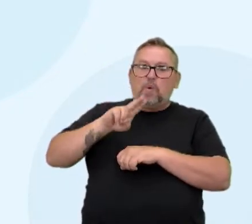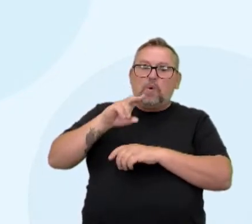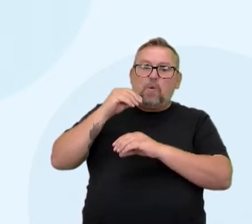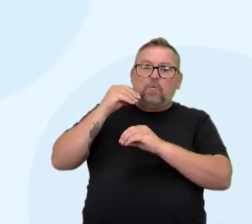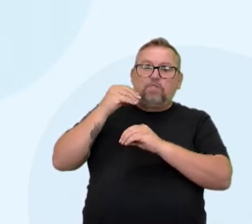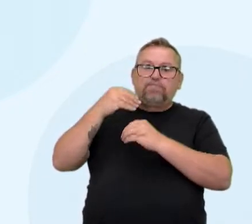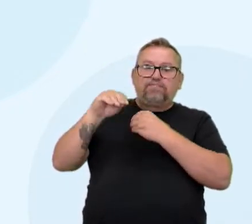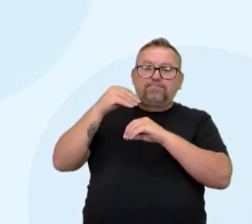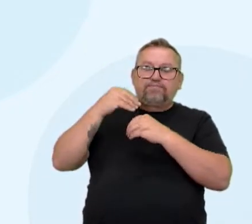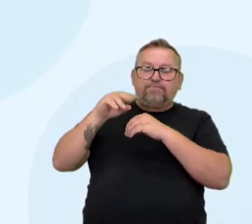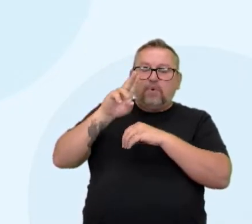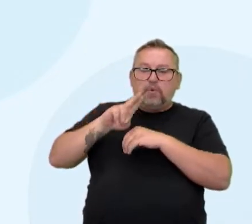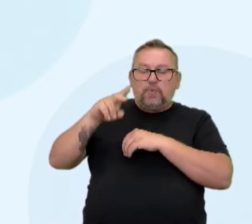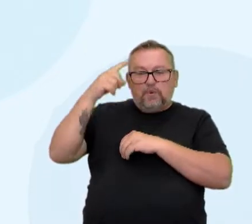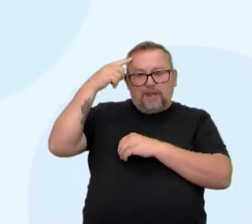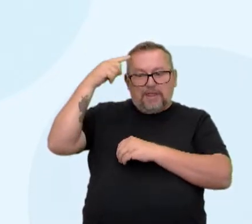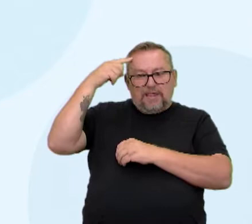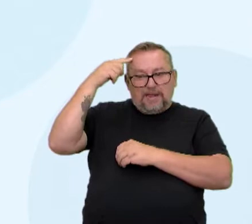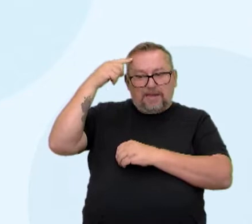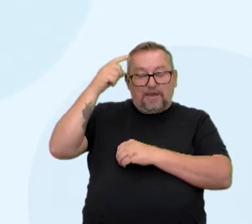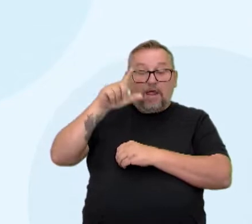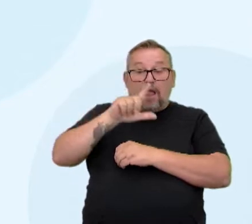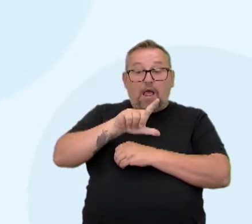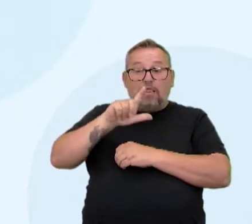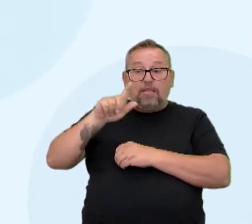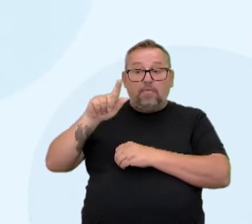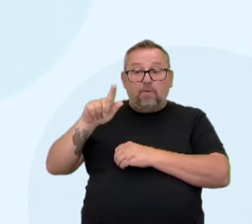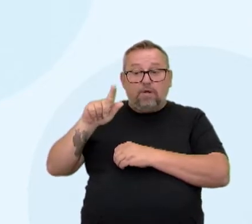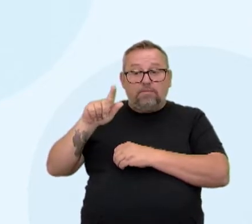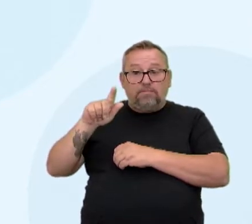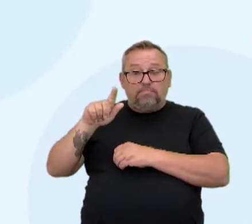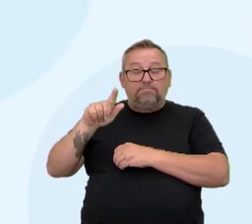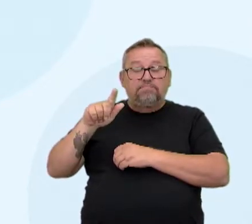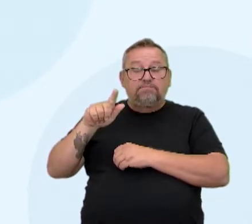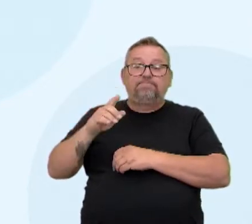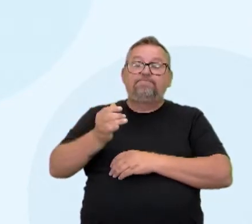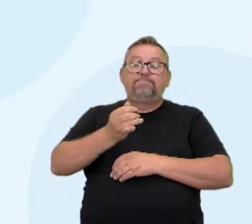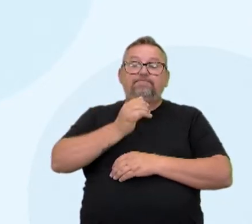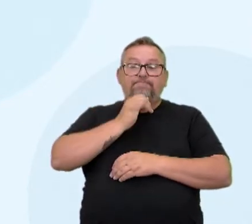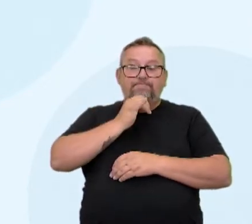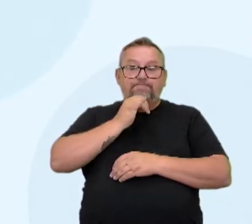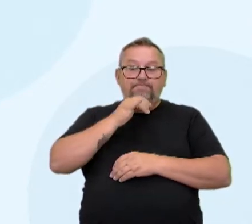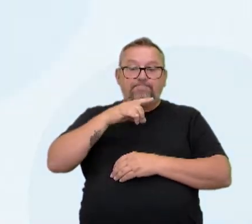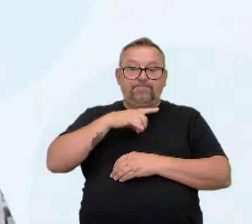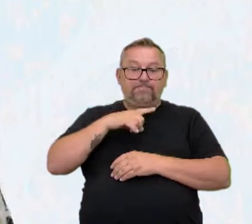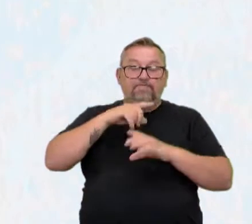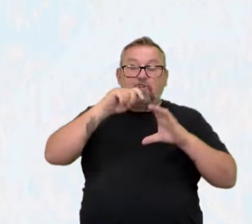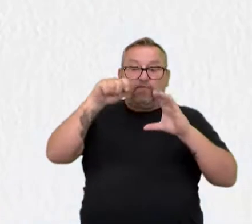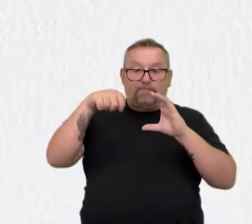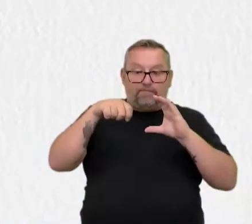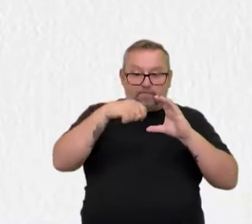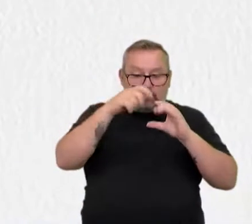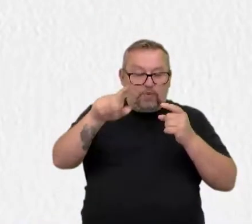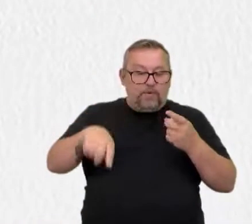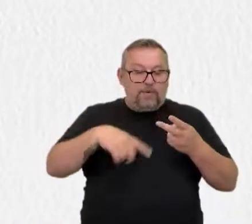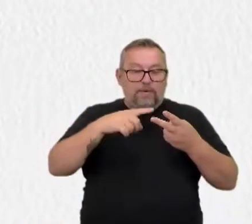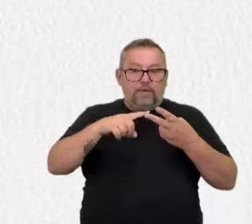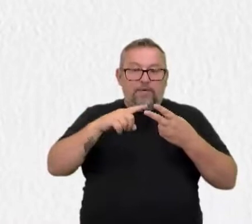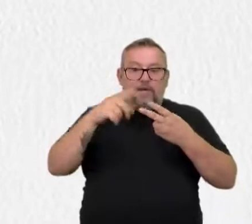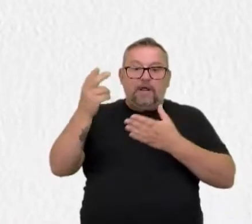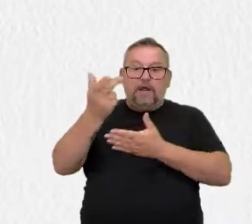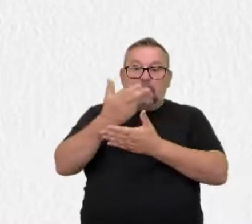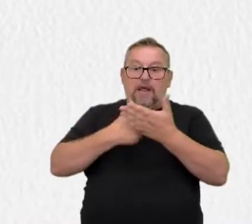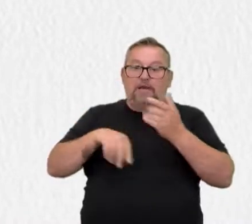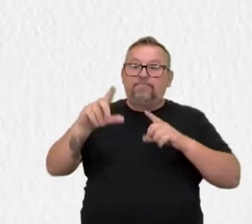comunicar uma ideia? Então a gente vai pensar nas linguagens que o meme possibilita. Por exemplo, nós temos aí o vídeo, nós temos o desenho, nós